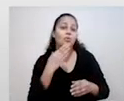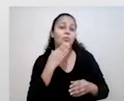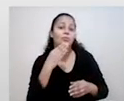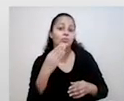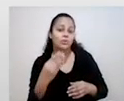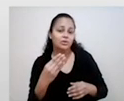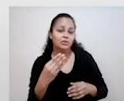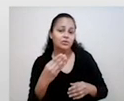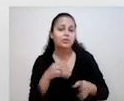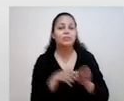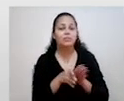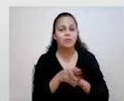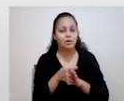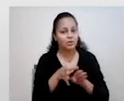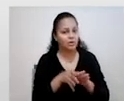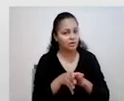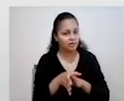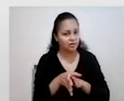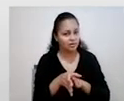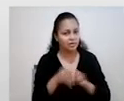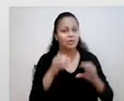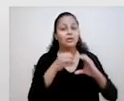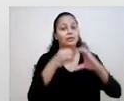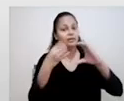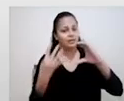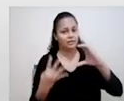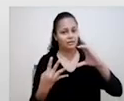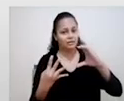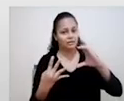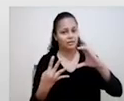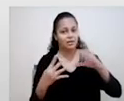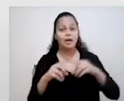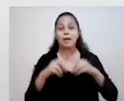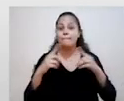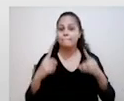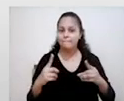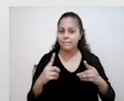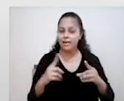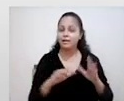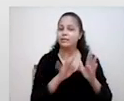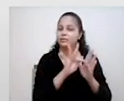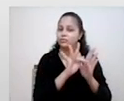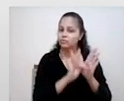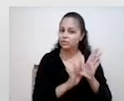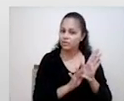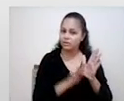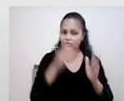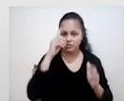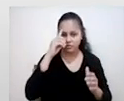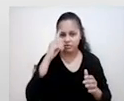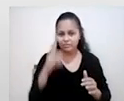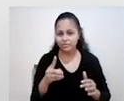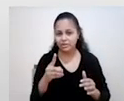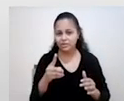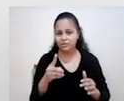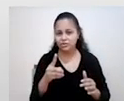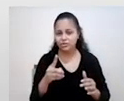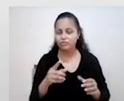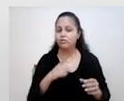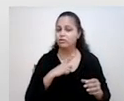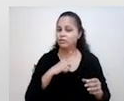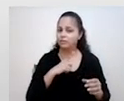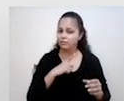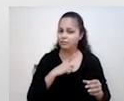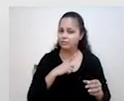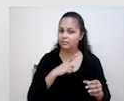A imperatividade ela vai ter essa característica. Só que nos textos normativos não tem tanto modo imperativo, mas ele tem